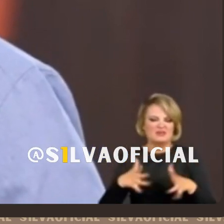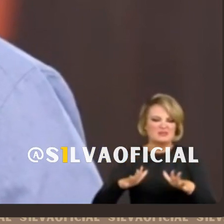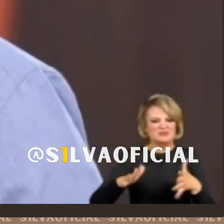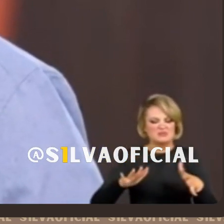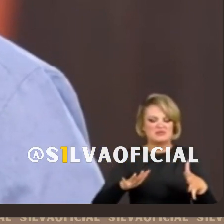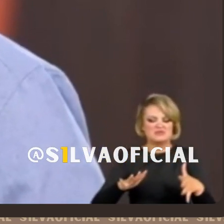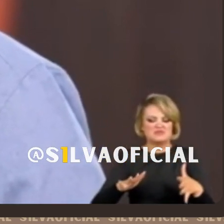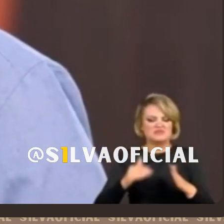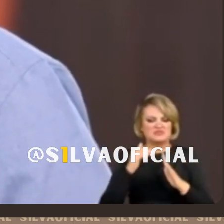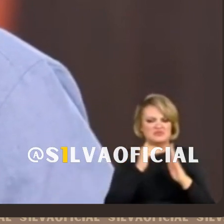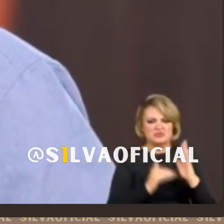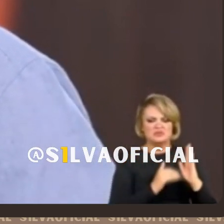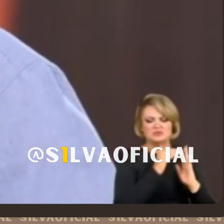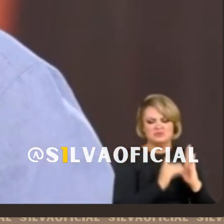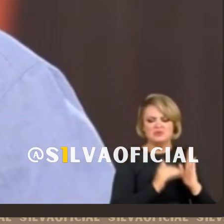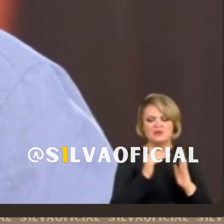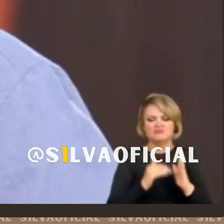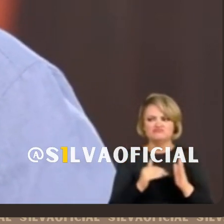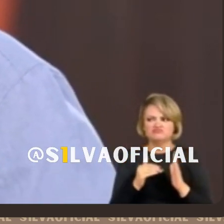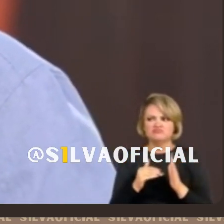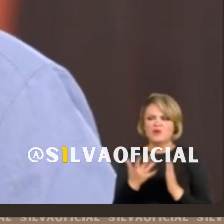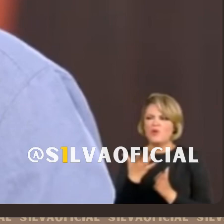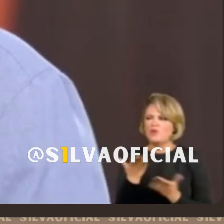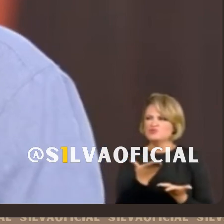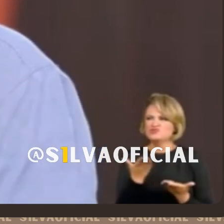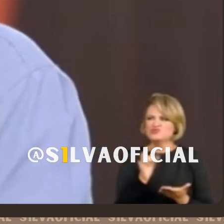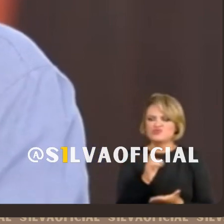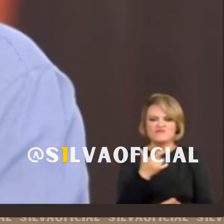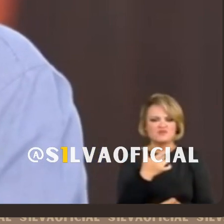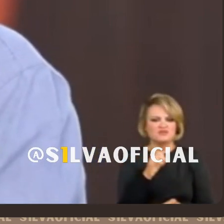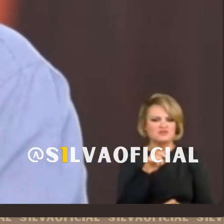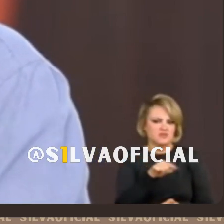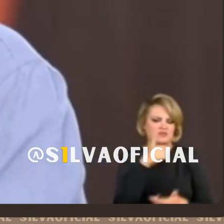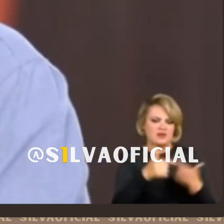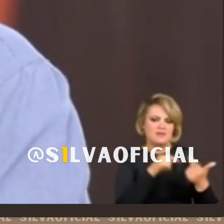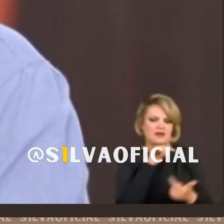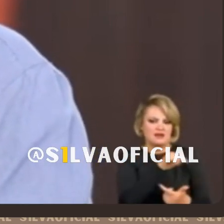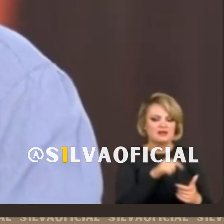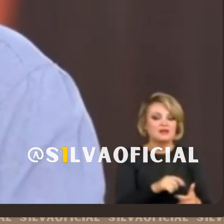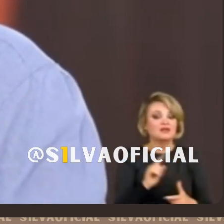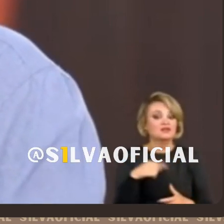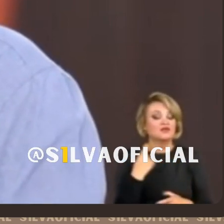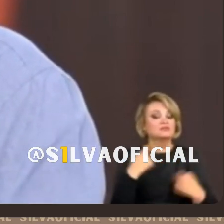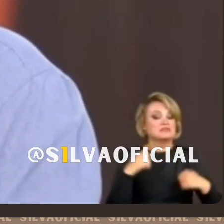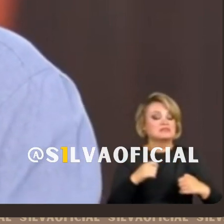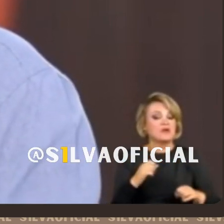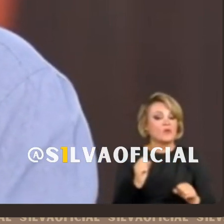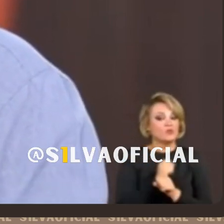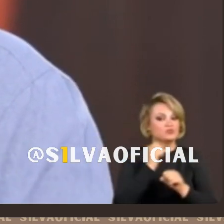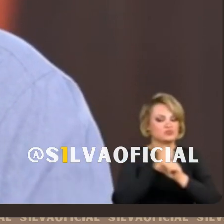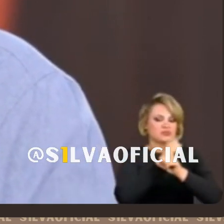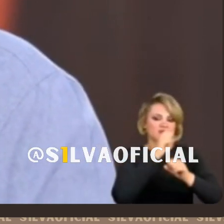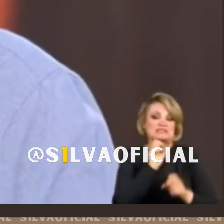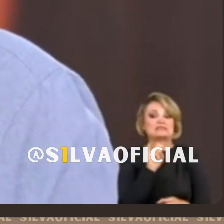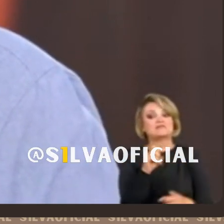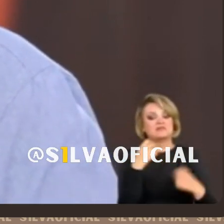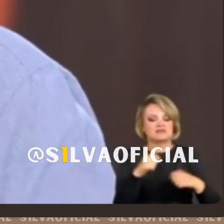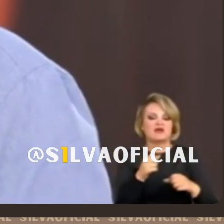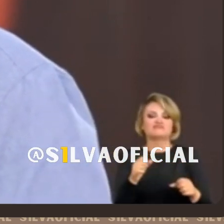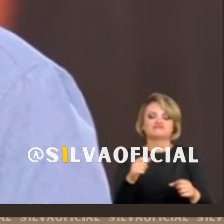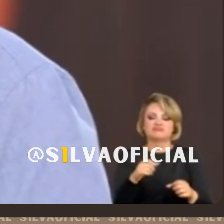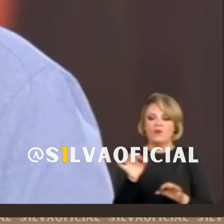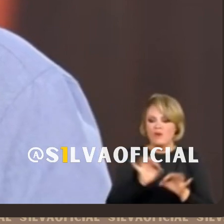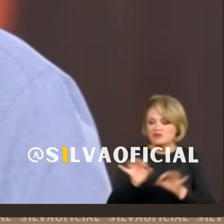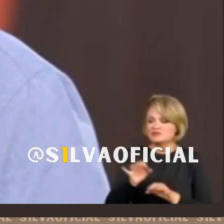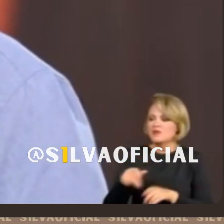mil trabalhadores, e nós precisamos construir, se for necessário, construir parceria com outro país para que a gente possa construir não